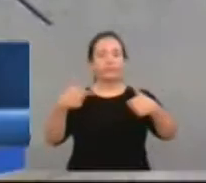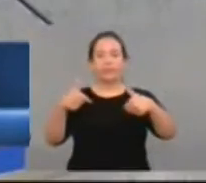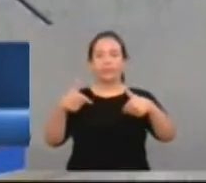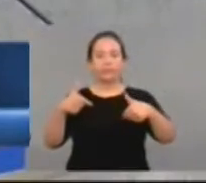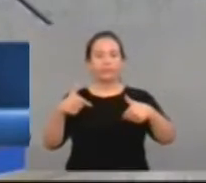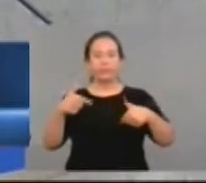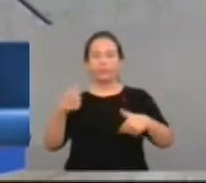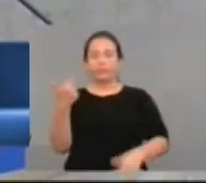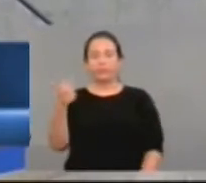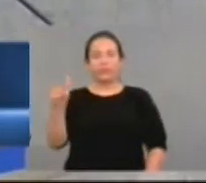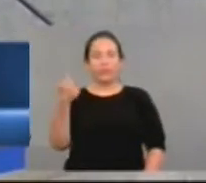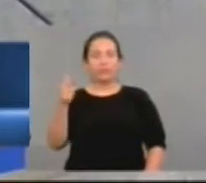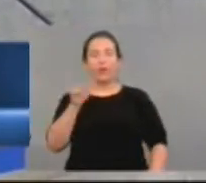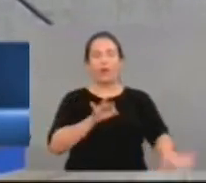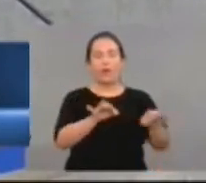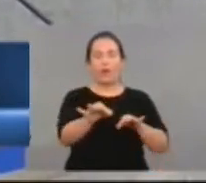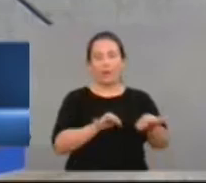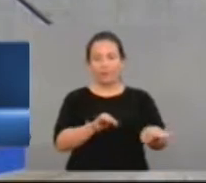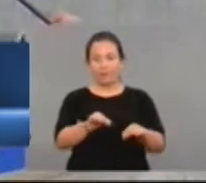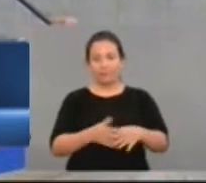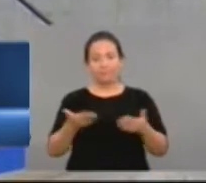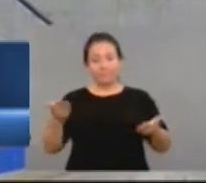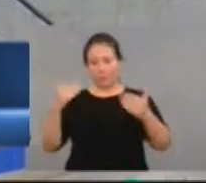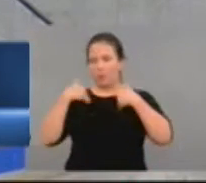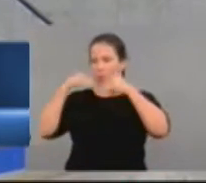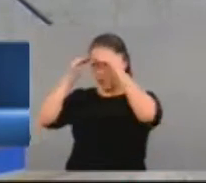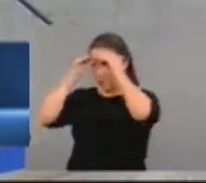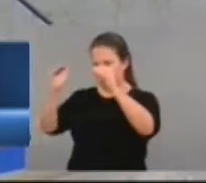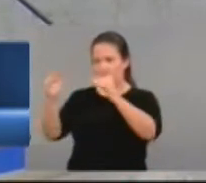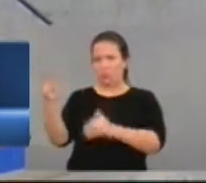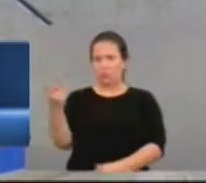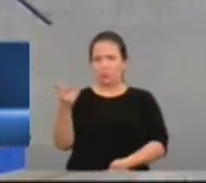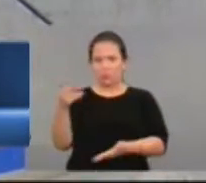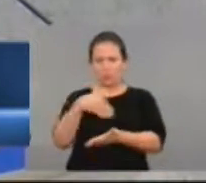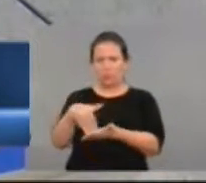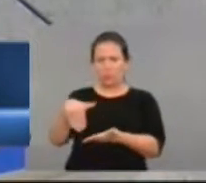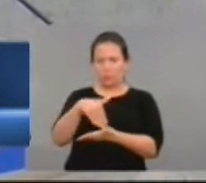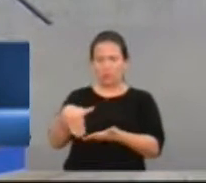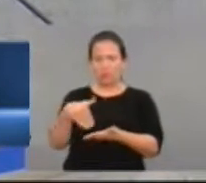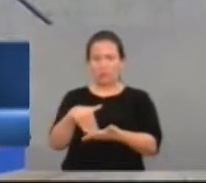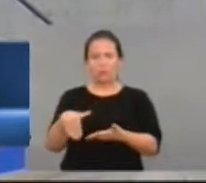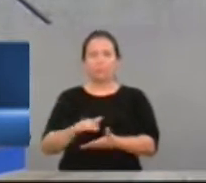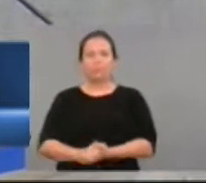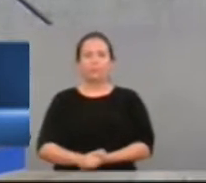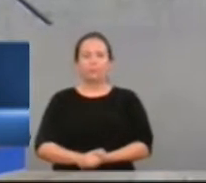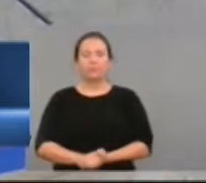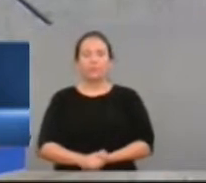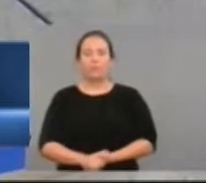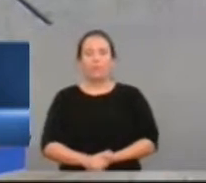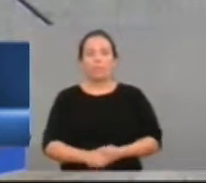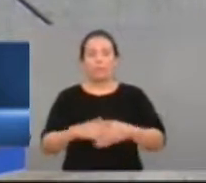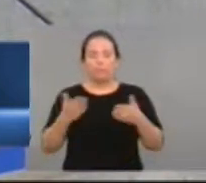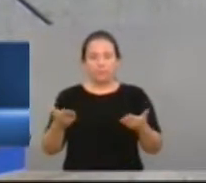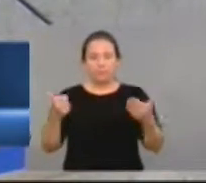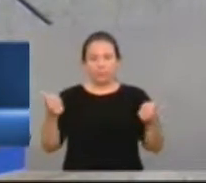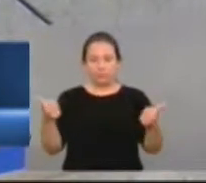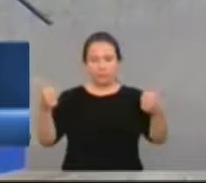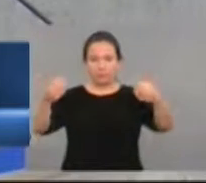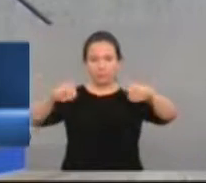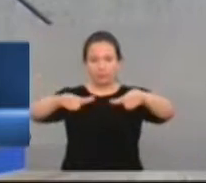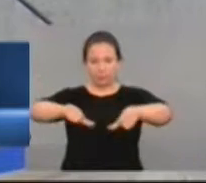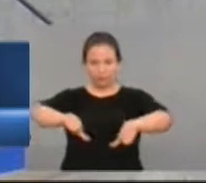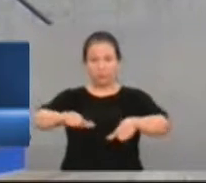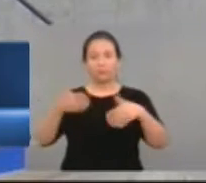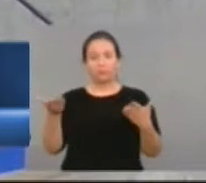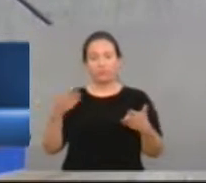falência senhores secretários com todo respeito que tenho ao ao Dr delcídio nessa falência vou fazer